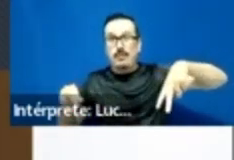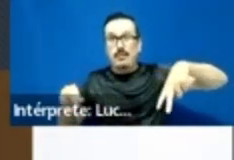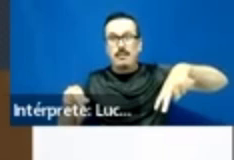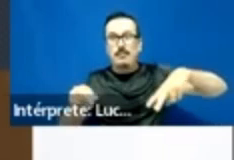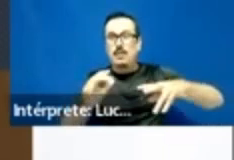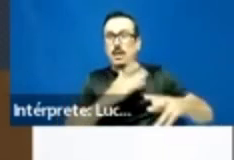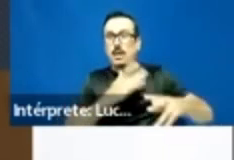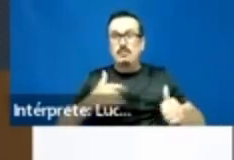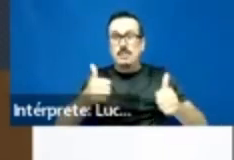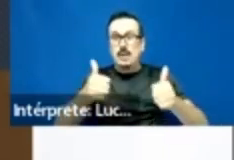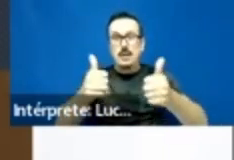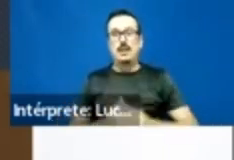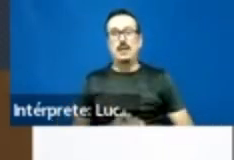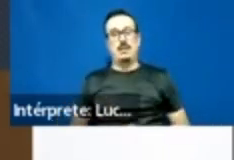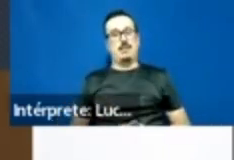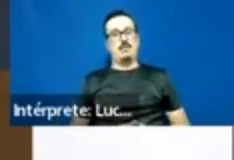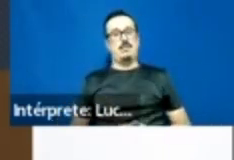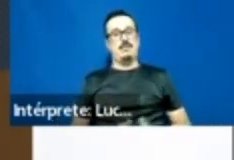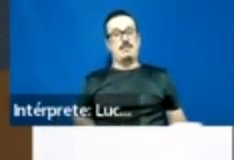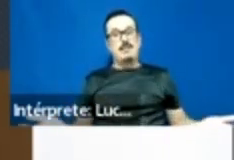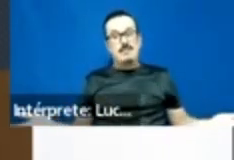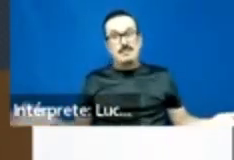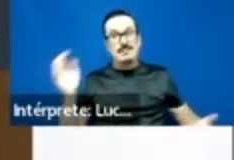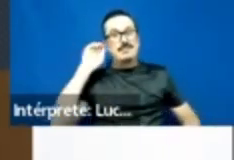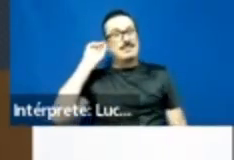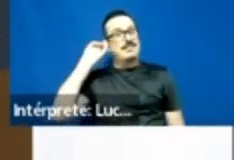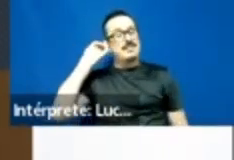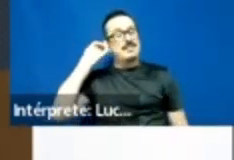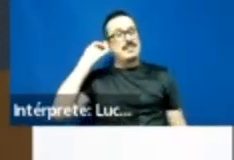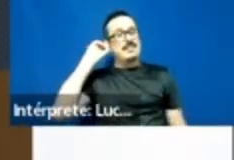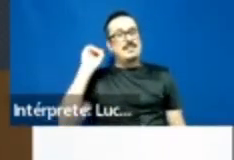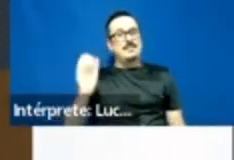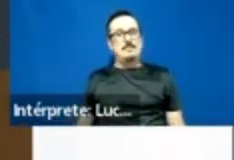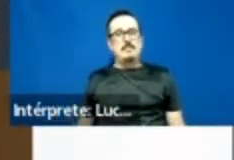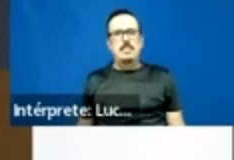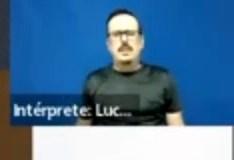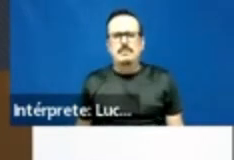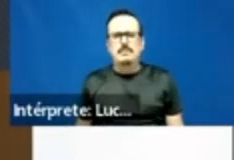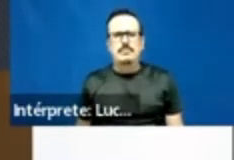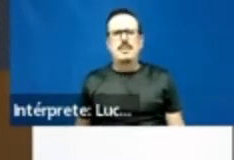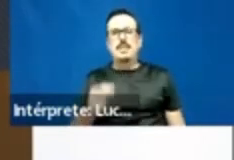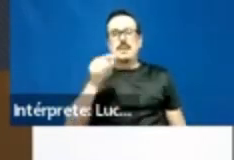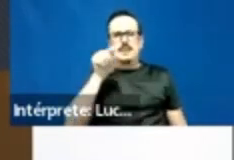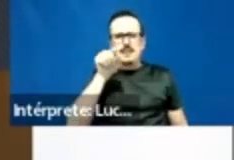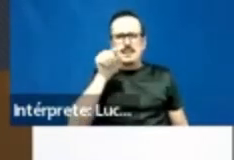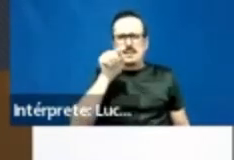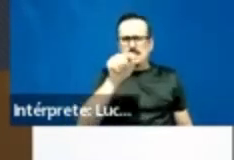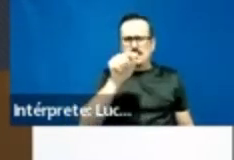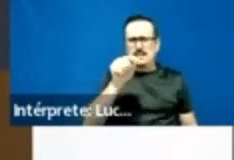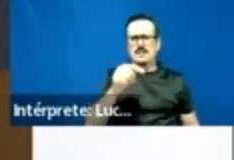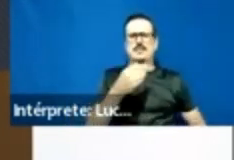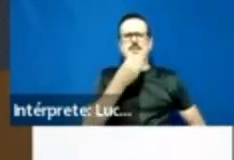médico lá na Alemanha. E já por anos tratando ali o seu pai, medicamentos, e sem